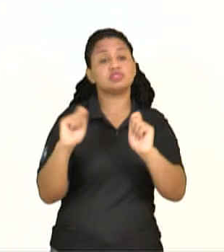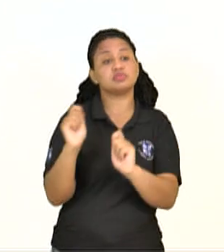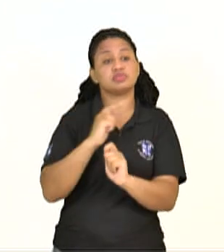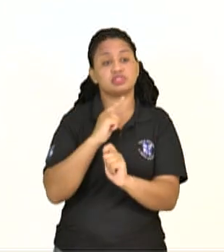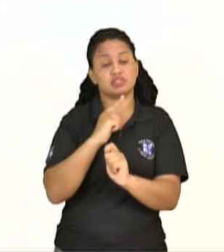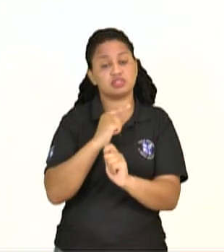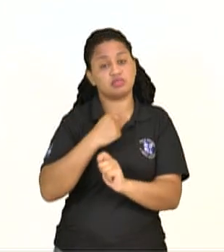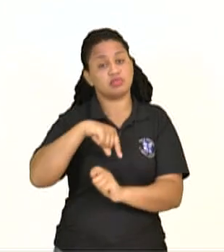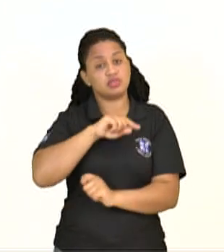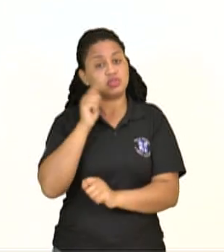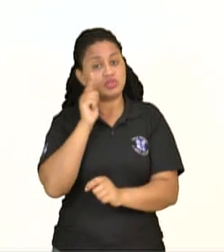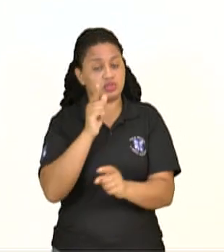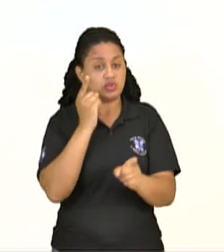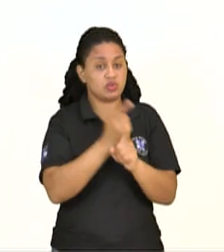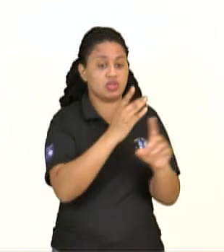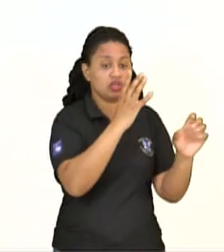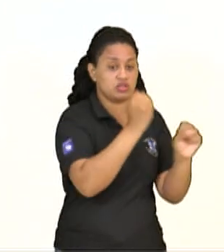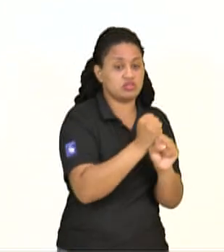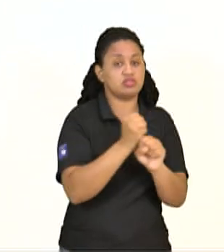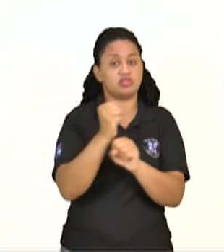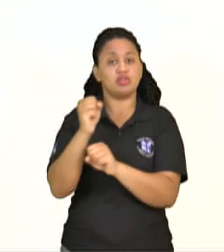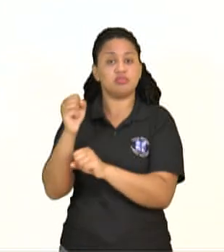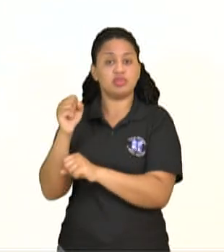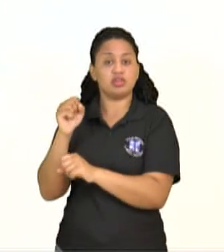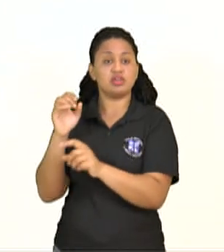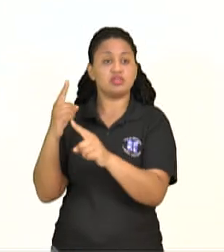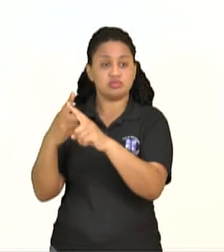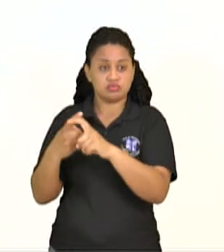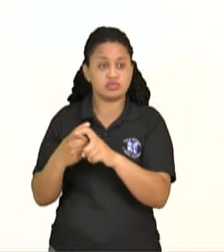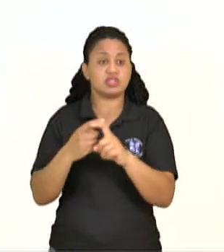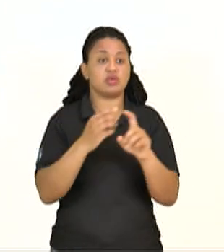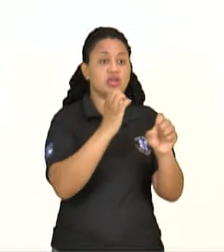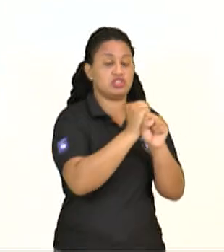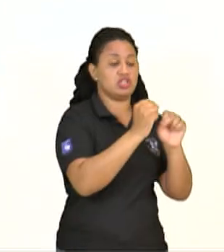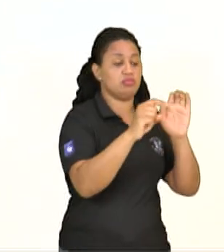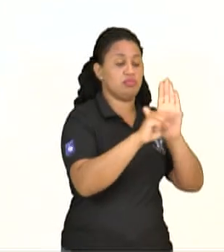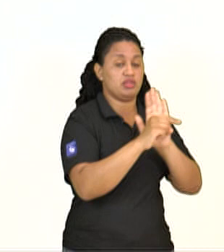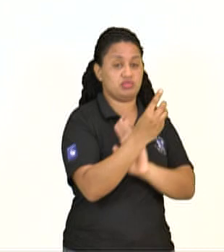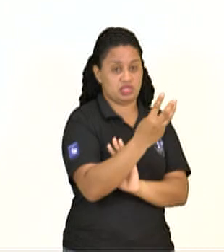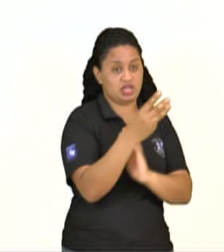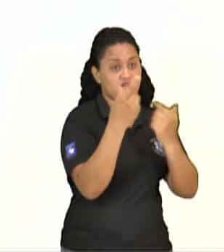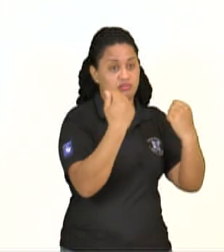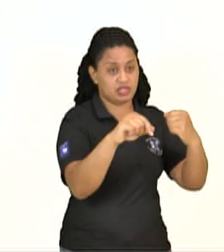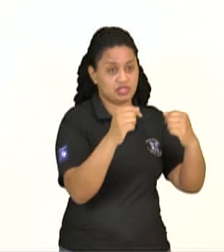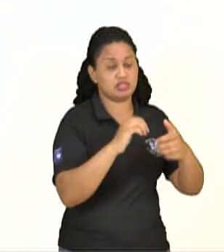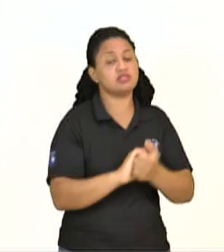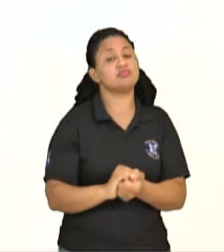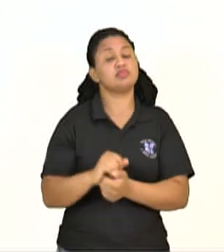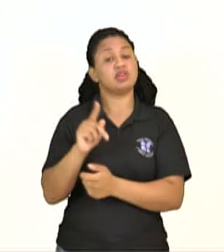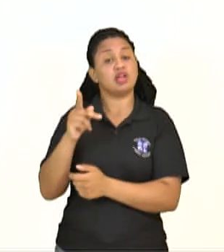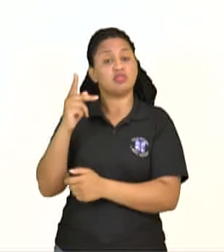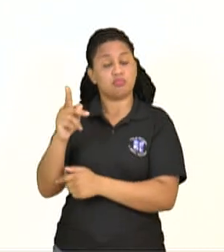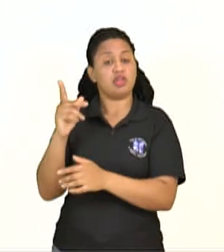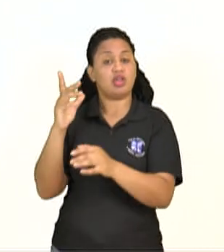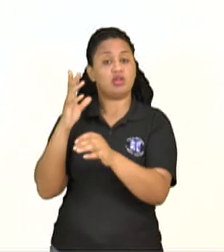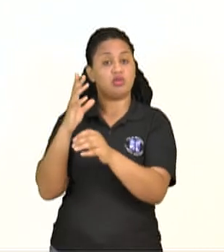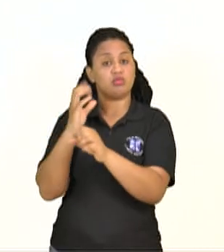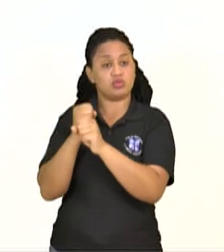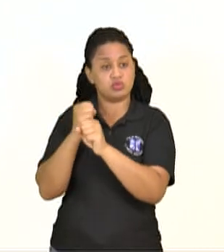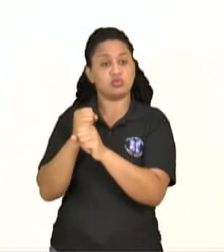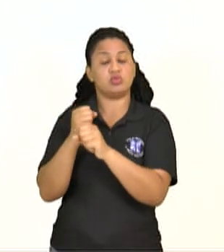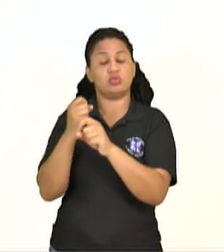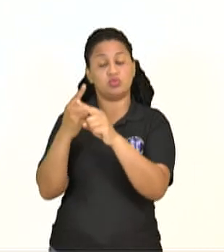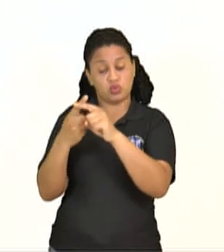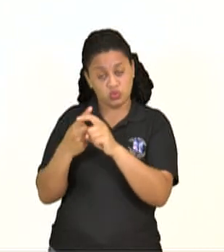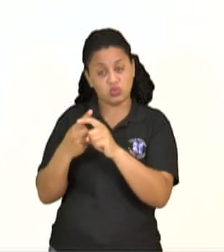gente encontrar a soma e o produto? Então, a soma tem que dar lá menos 3 e o produto tem que ser igual a menos 28. Então, como que a gente